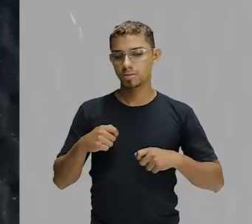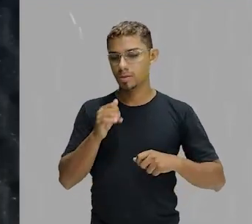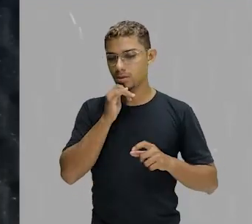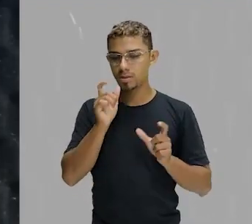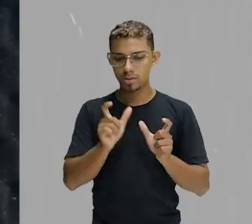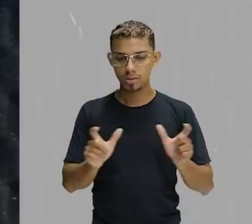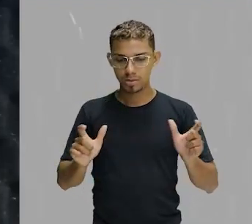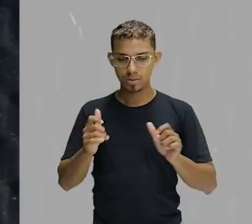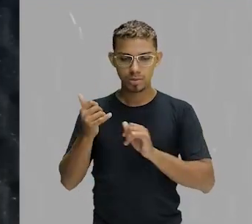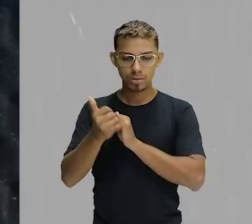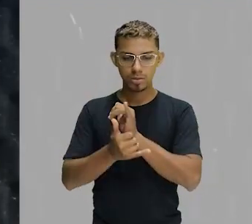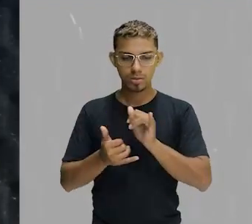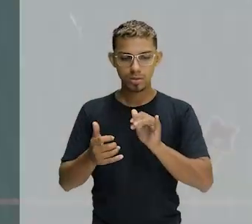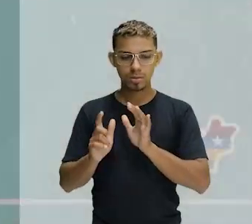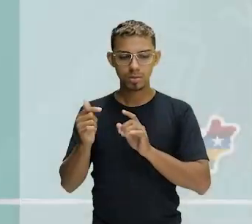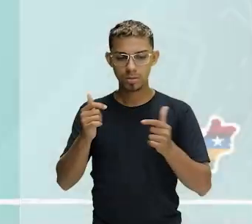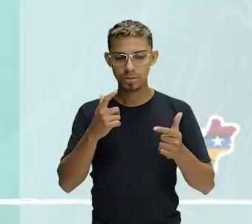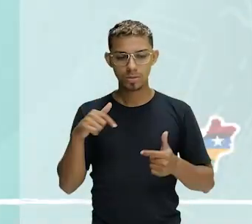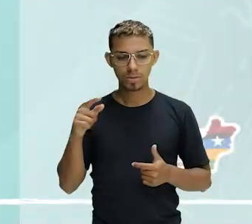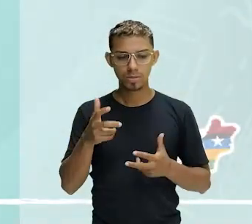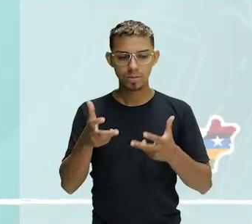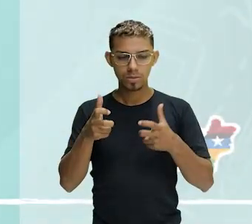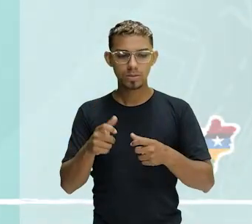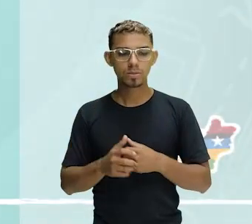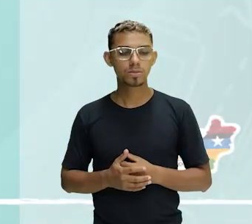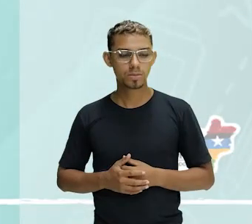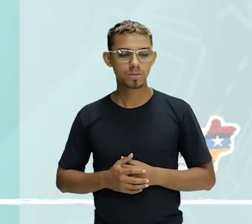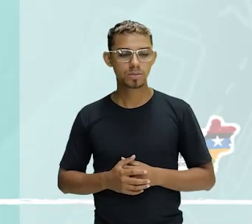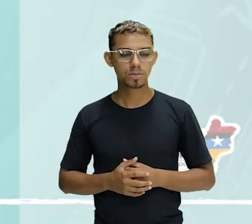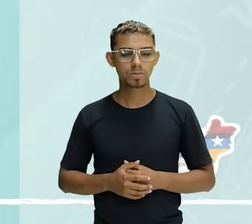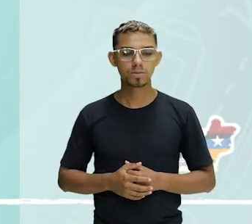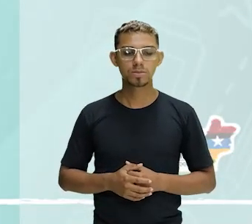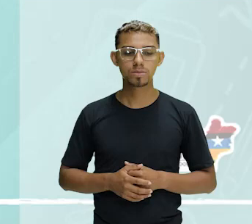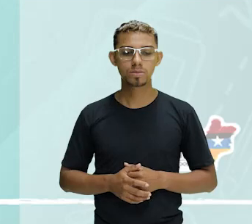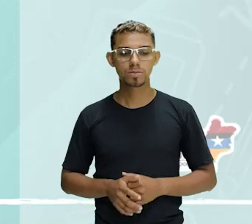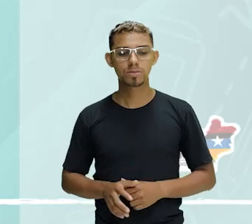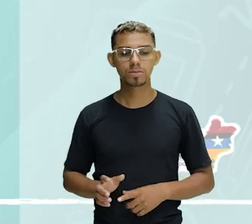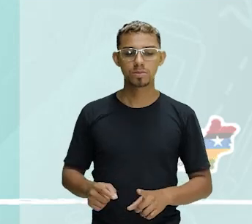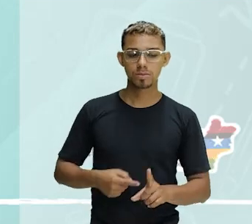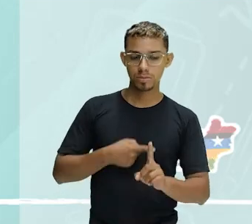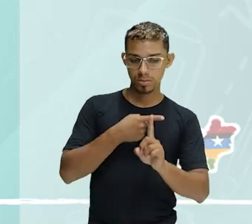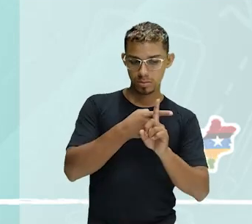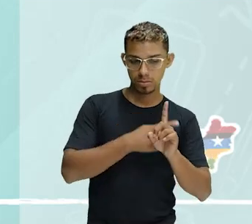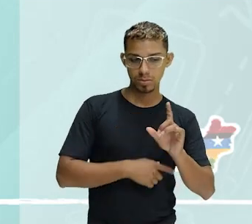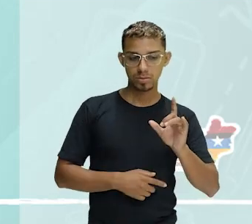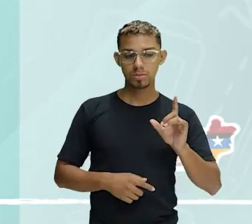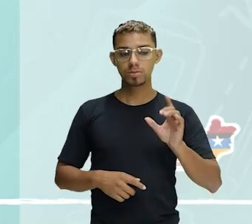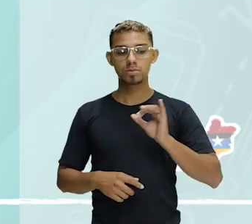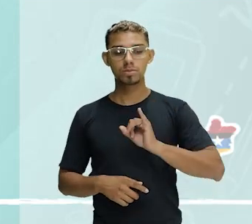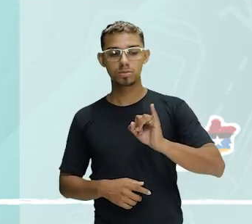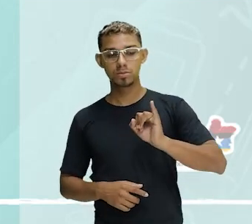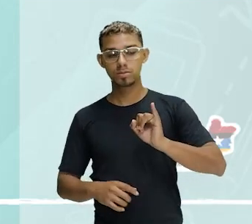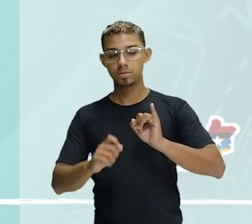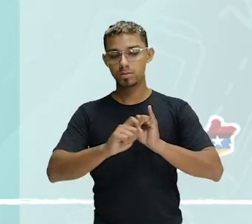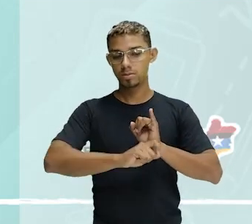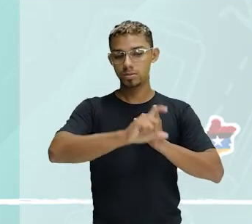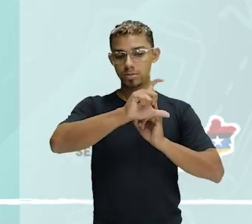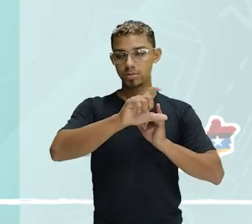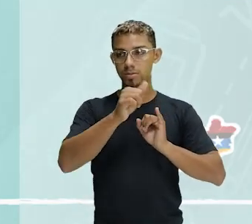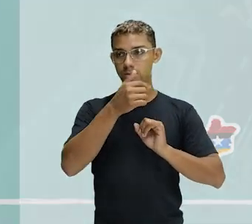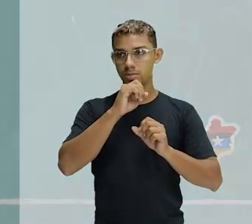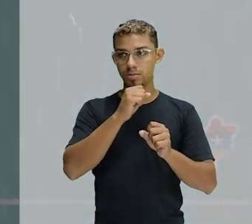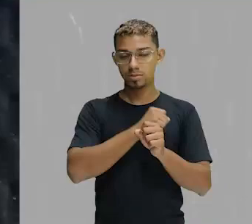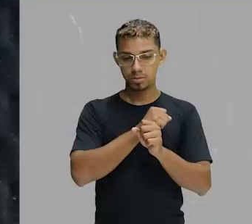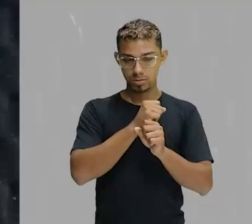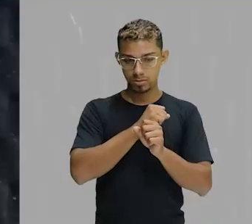outra informação aqui. Para que você perceba que, quando eu estou calculando a taxa de juro acumulada em 10 anos, ou